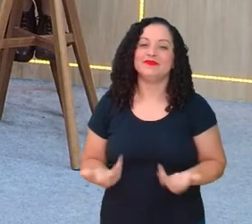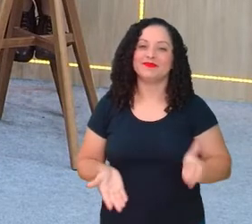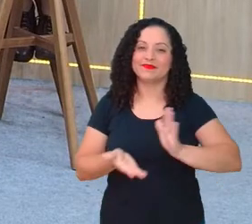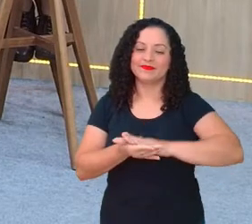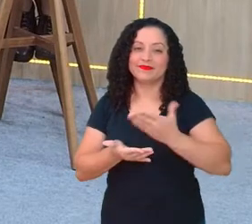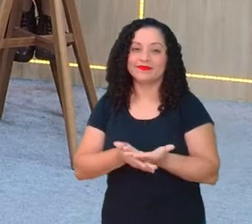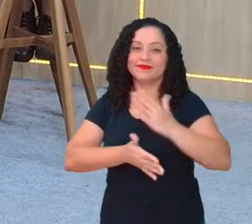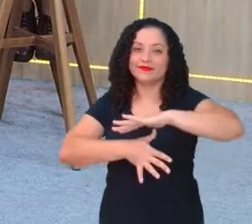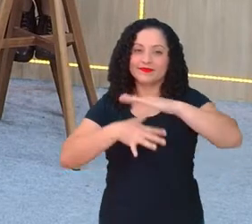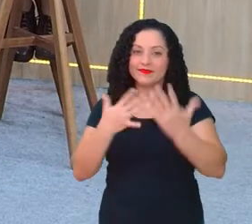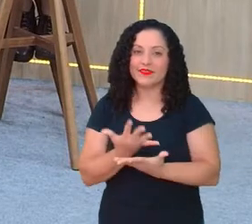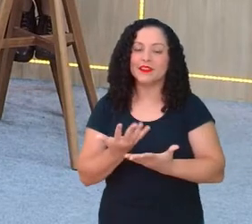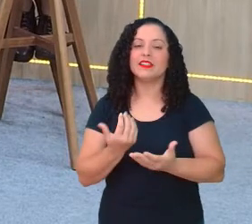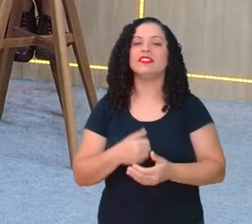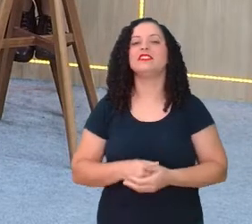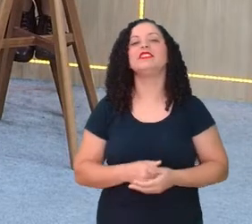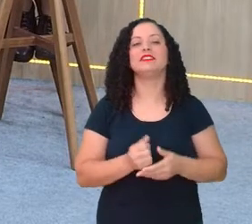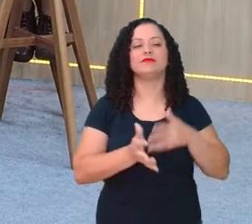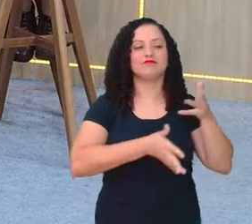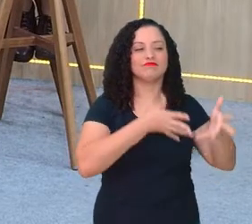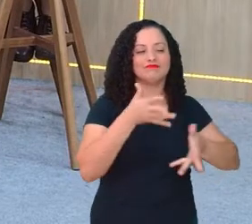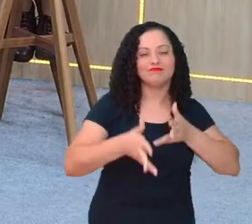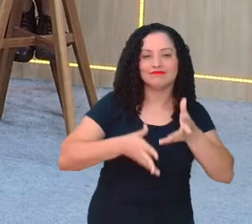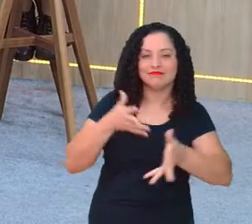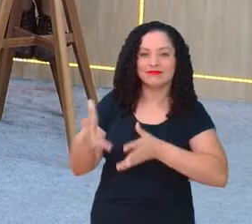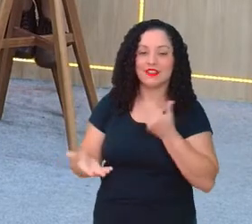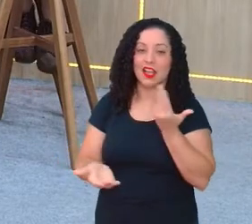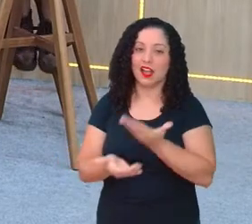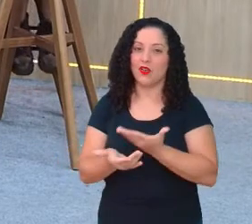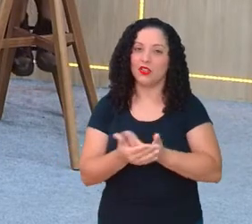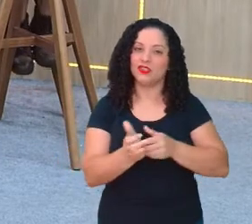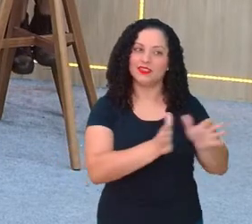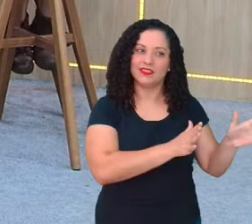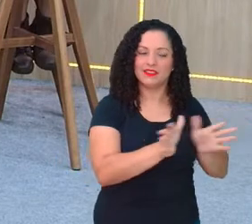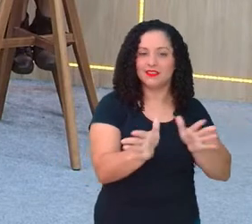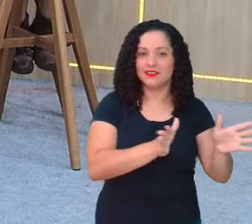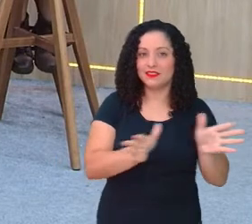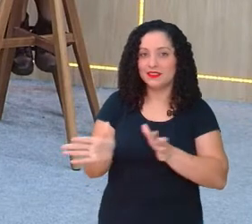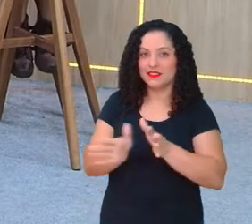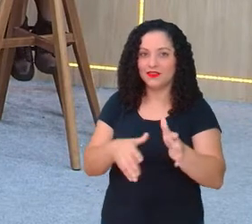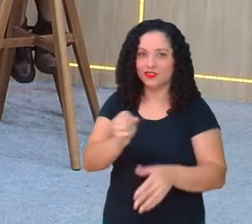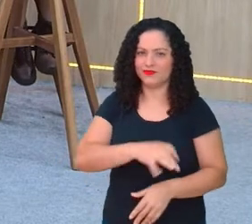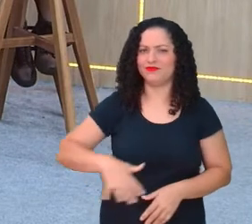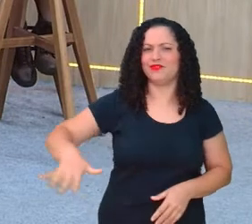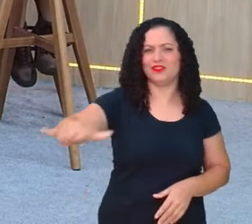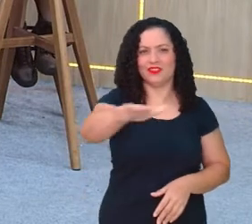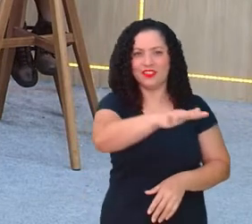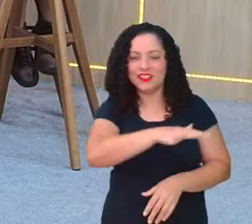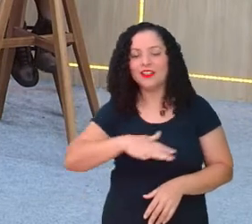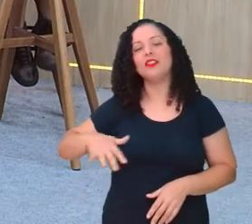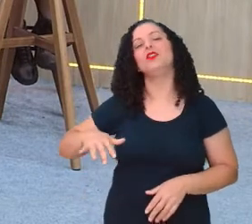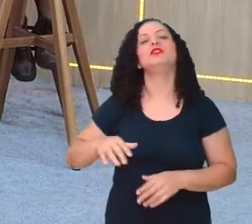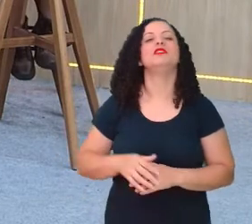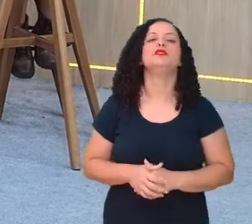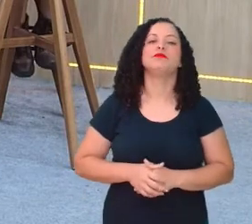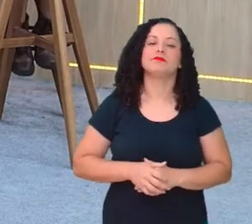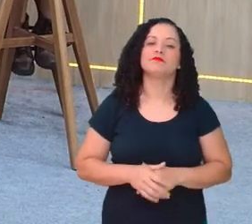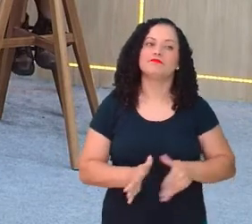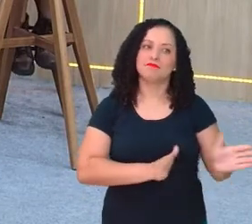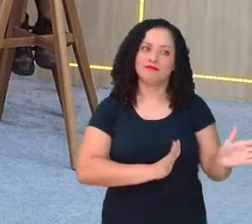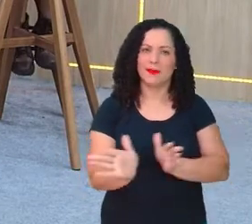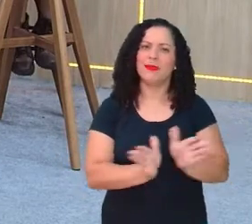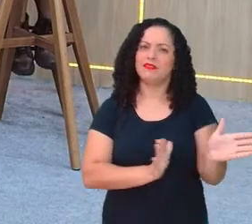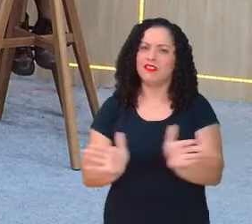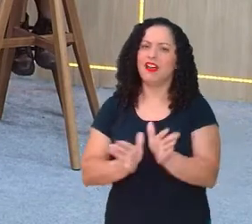nossa intérprete de Libras, nos ajuda para que nossas aulas se tornem mais acessíveis para todos e todas, porque a